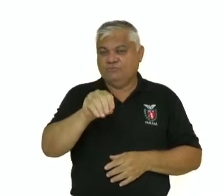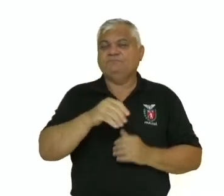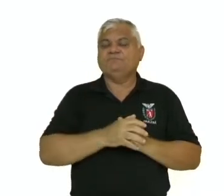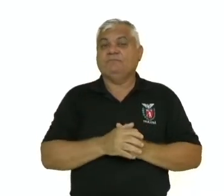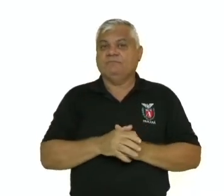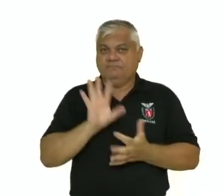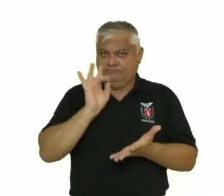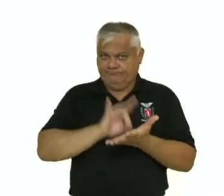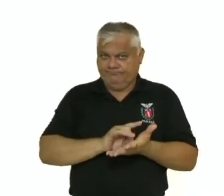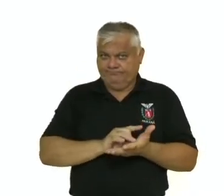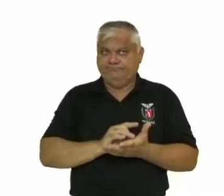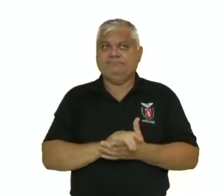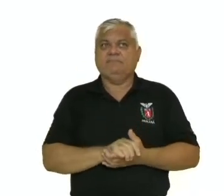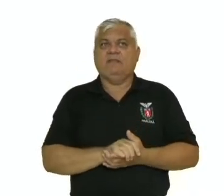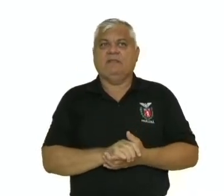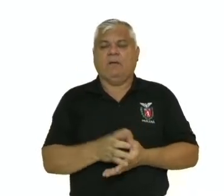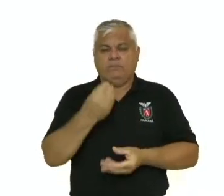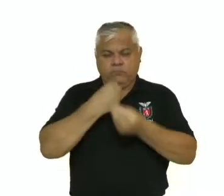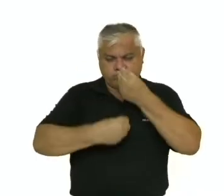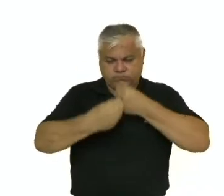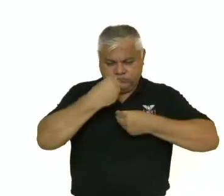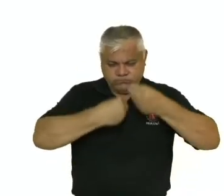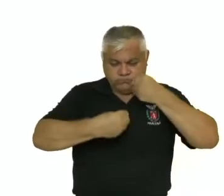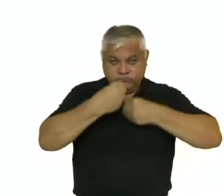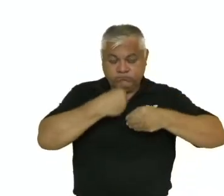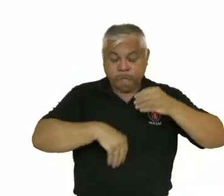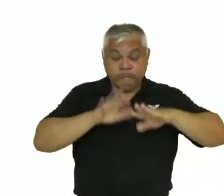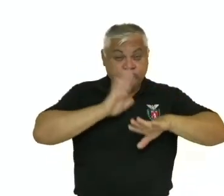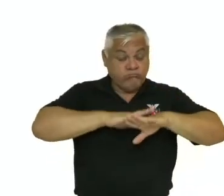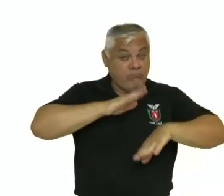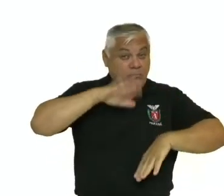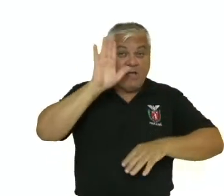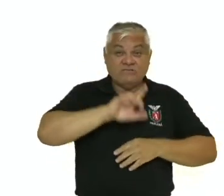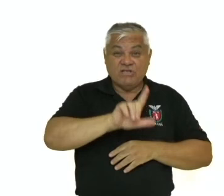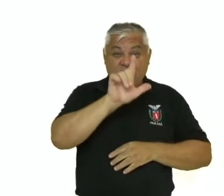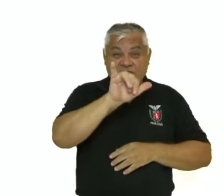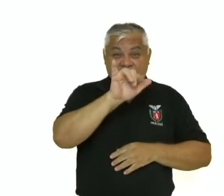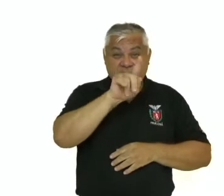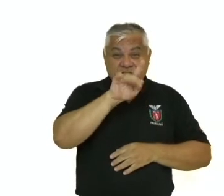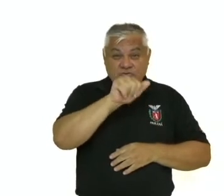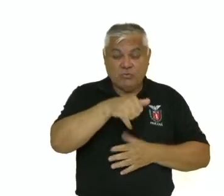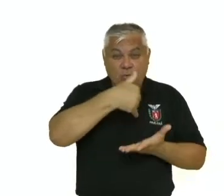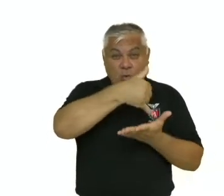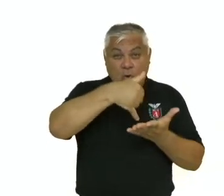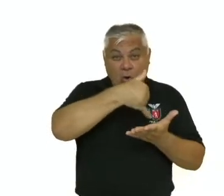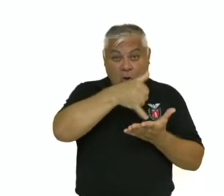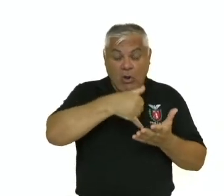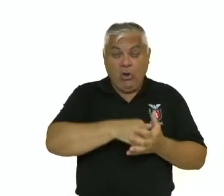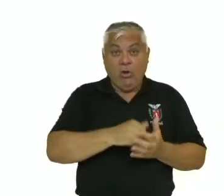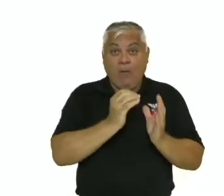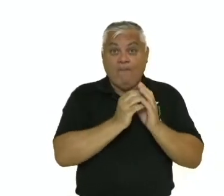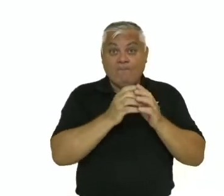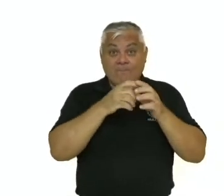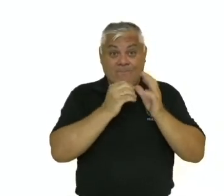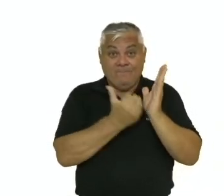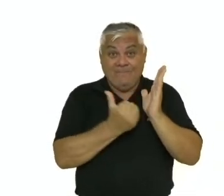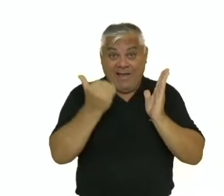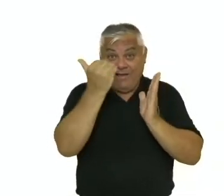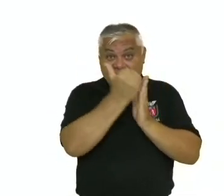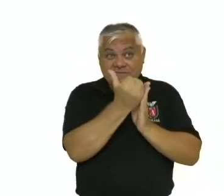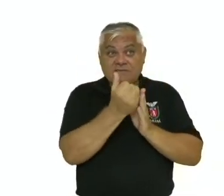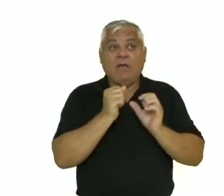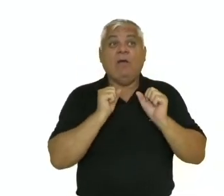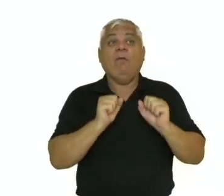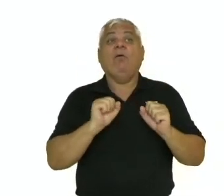está afirmando, quando nós comemos alimentos ricos em lipídios em grande quantidade, em excesso,